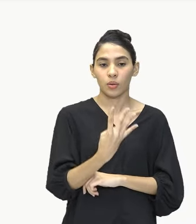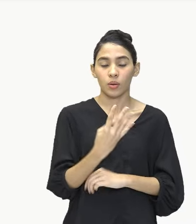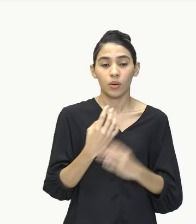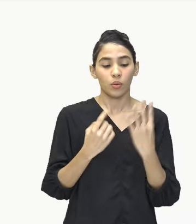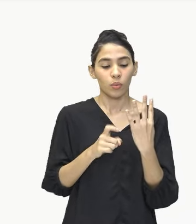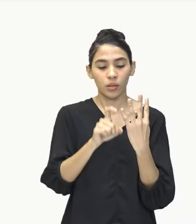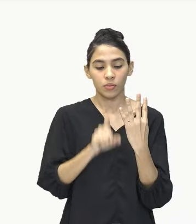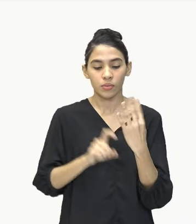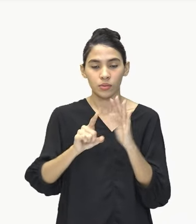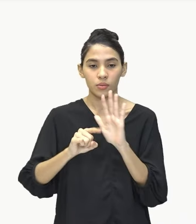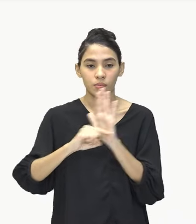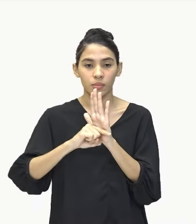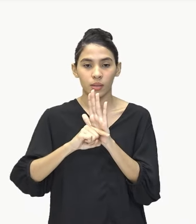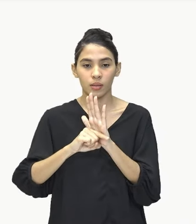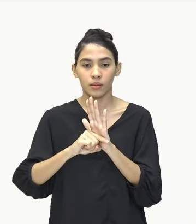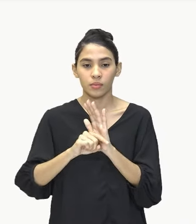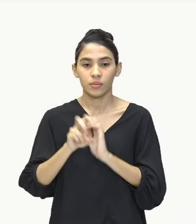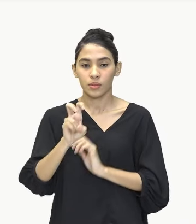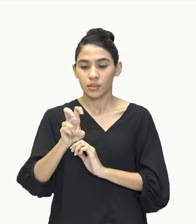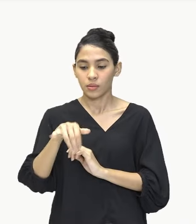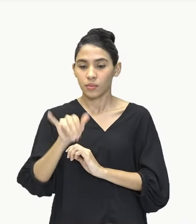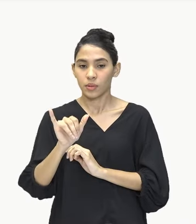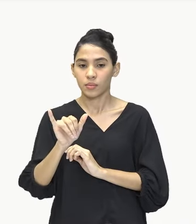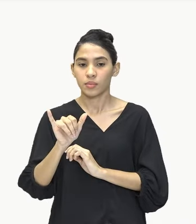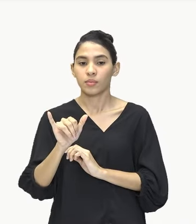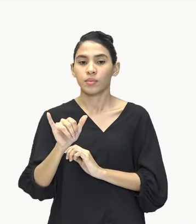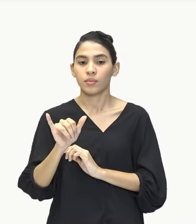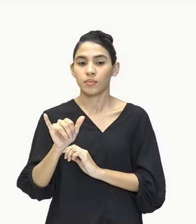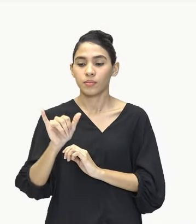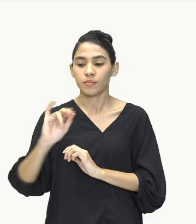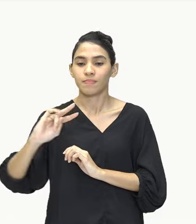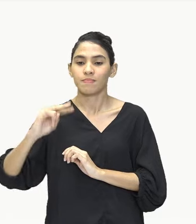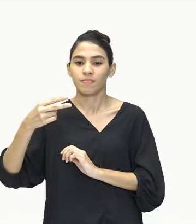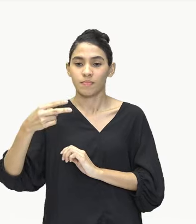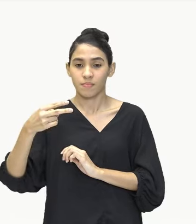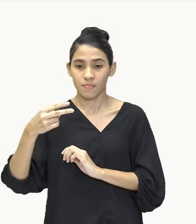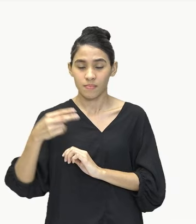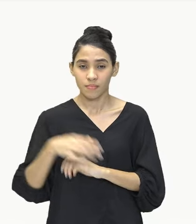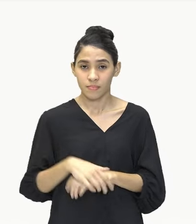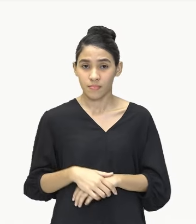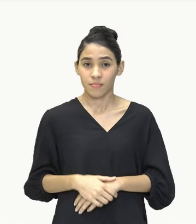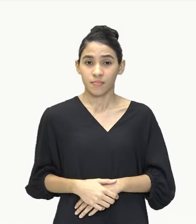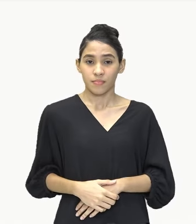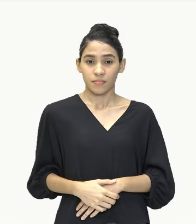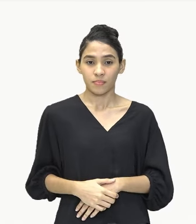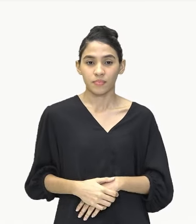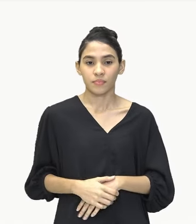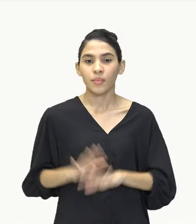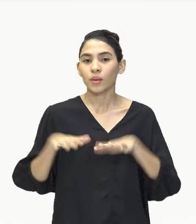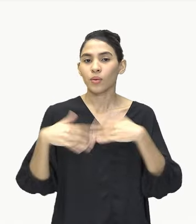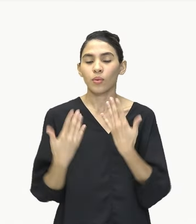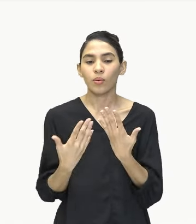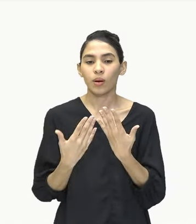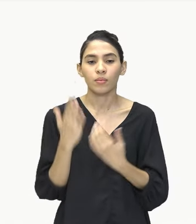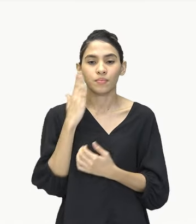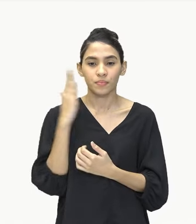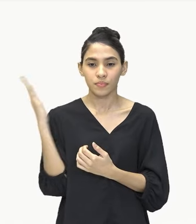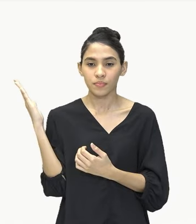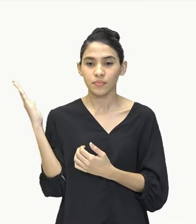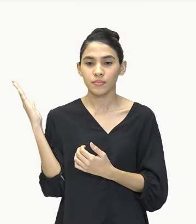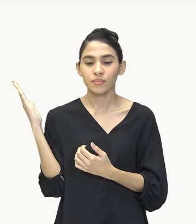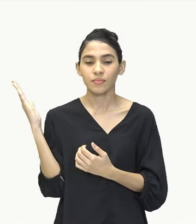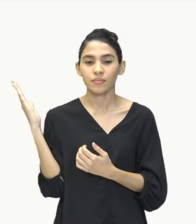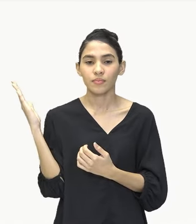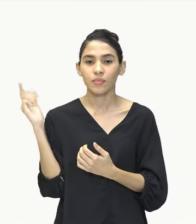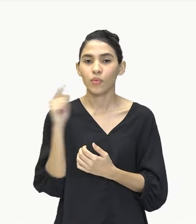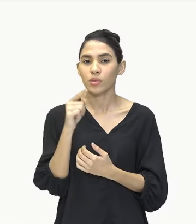4x menos 5y ao quadrado. Diga lá para mim, qual dessas aí, qual das 4